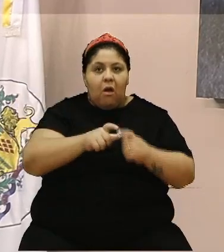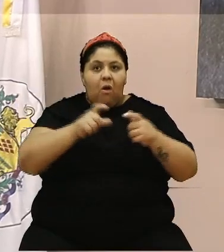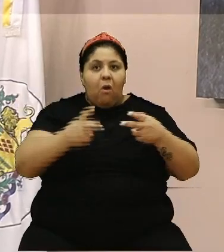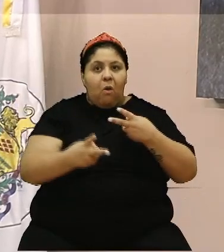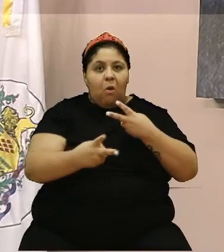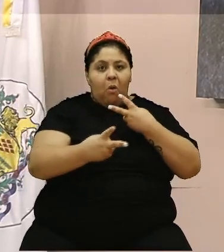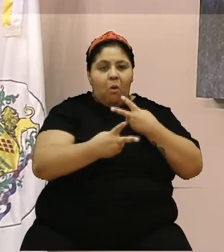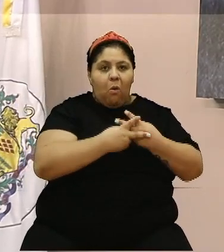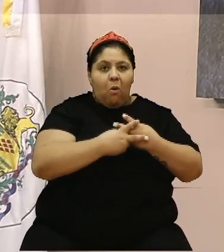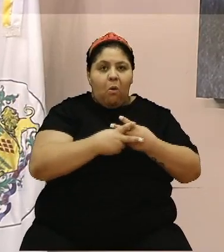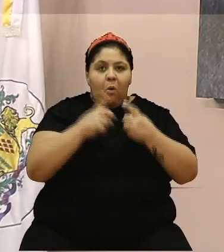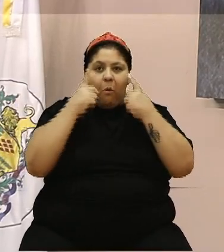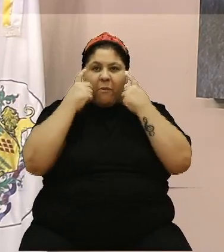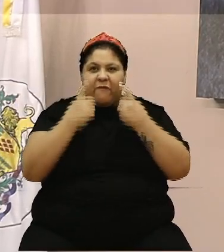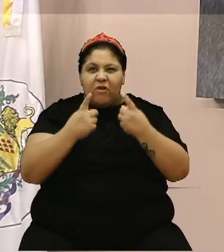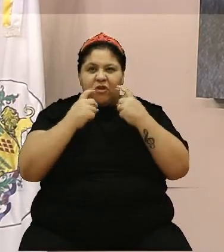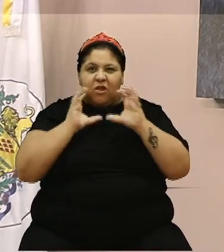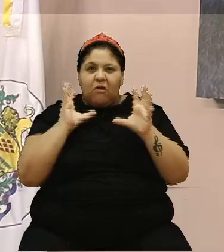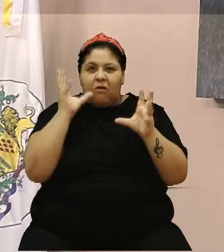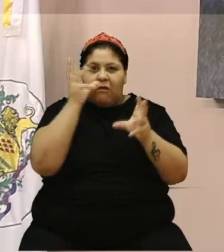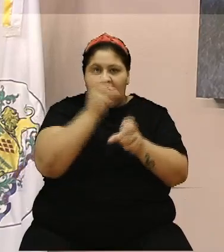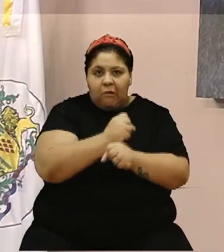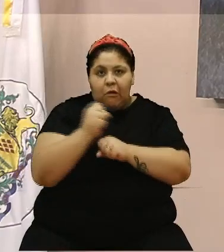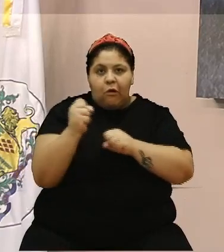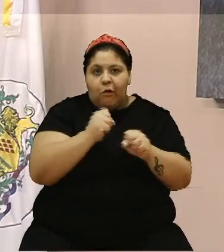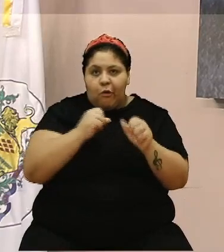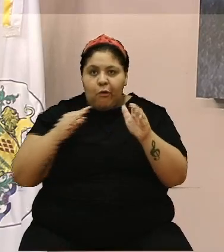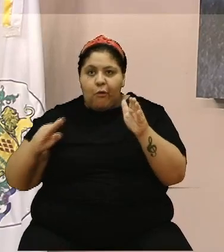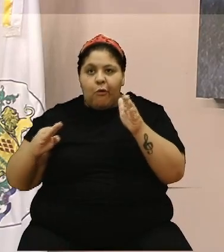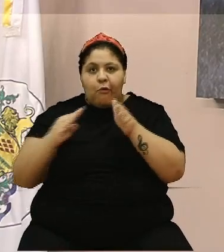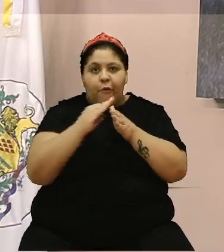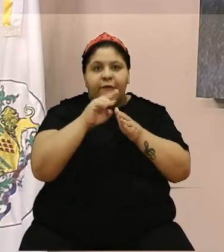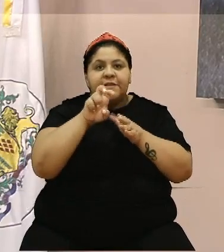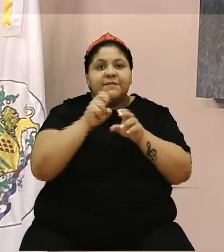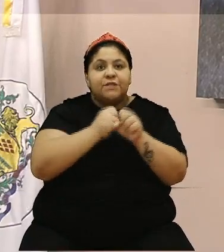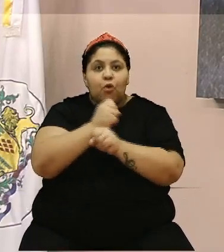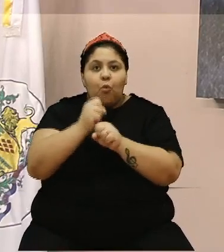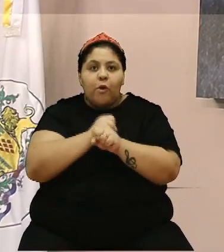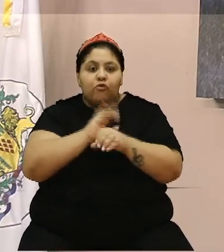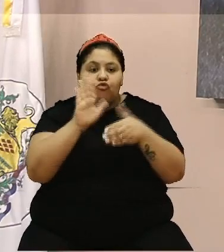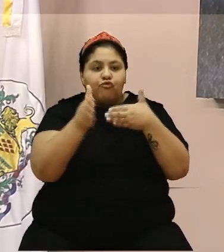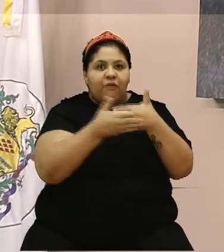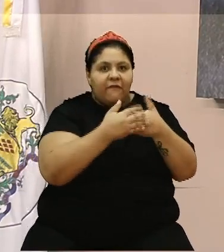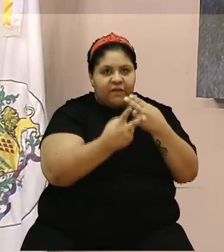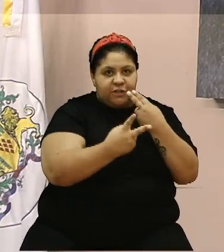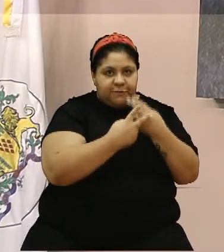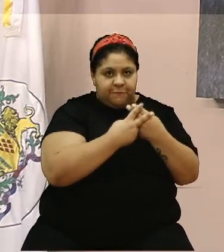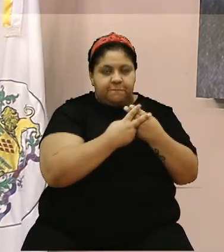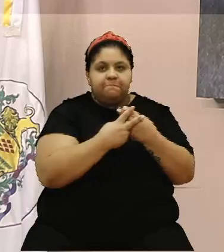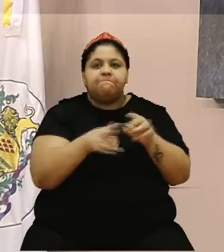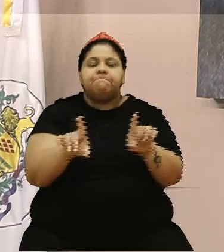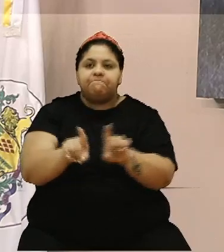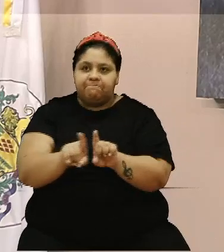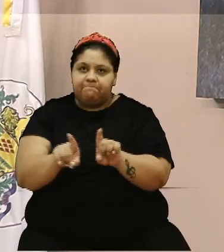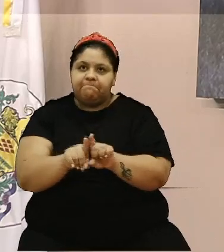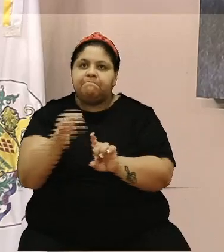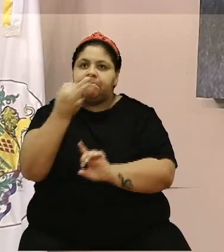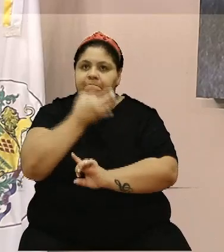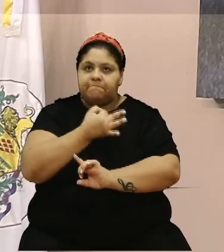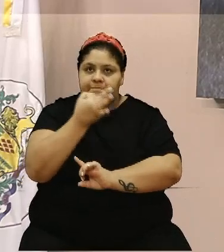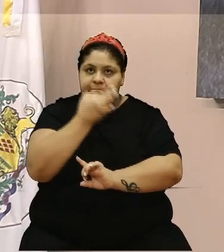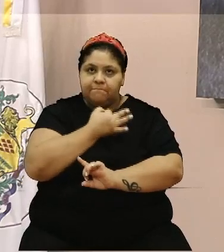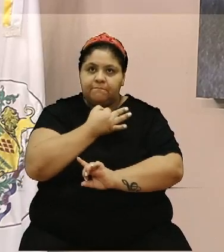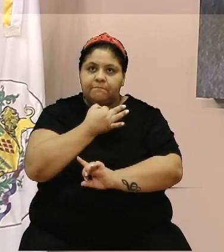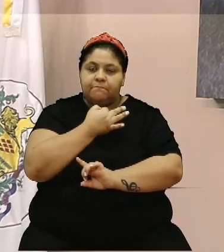maus tratos de cães e gatos, podendo chegar a 5 anos de reclusão. Além disso, Caxias do